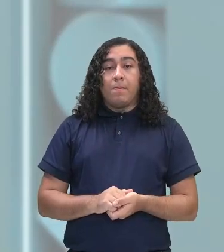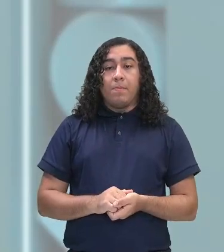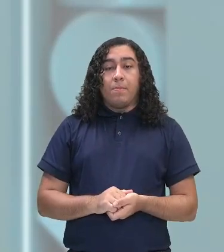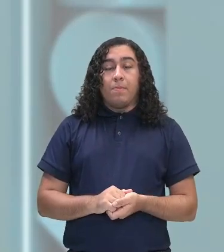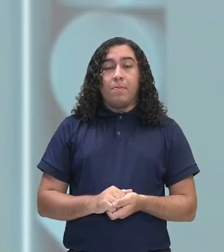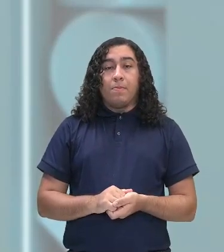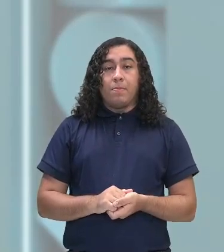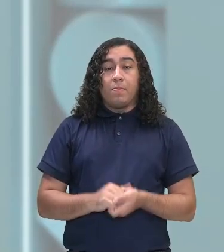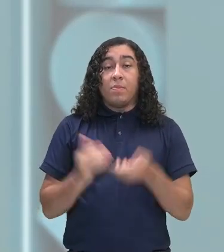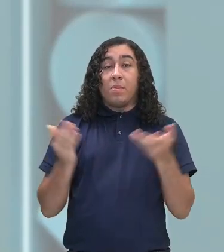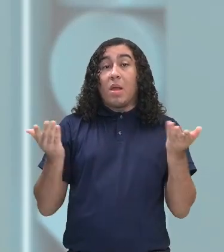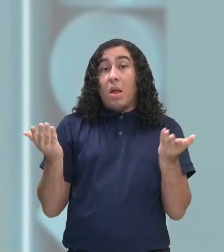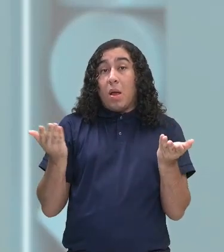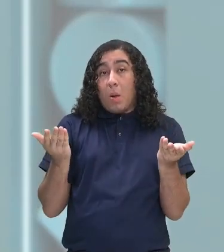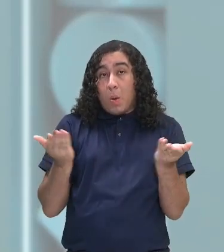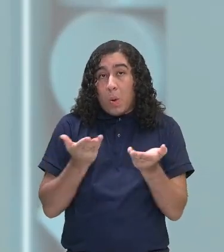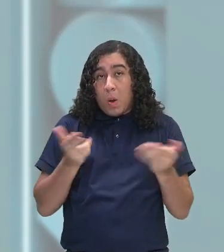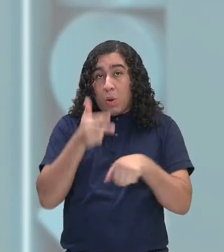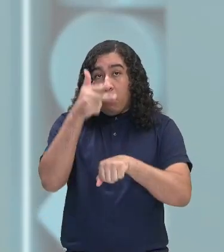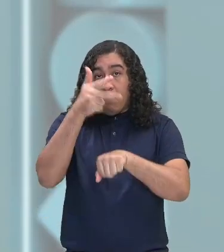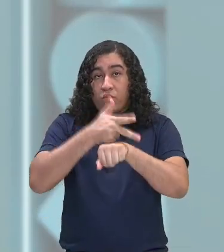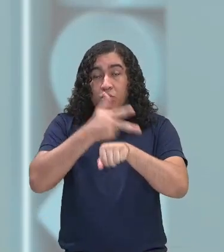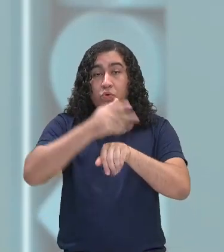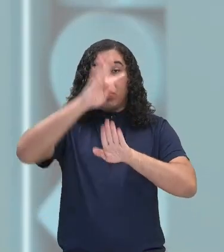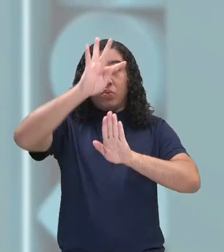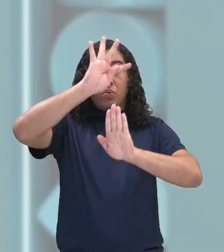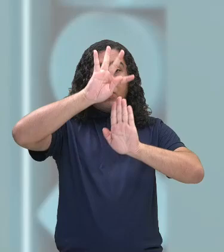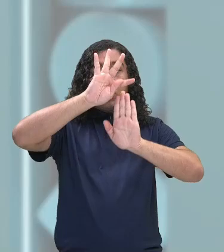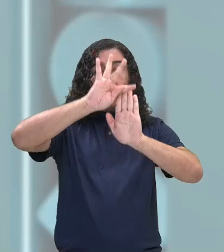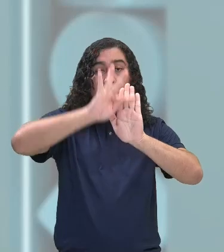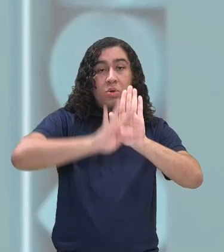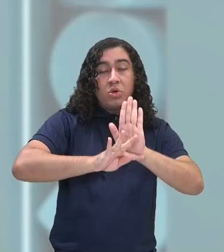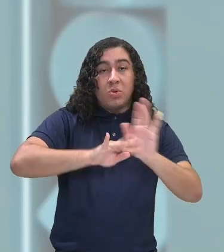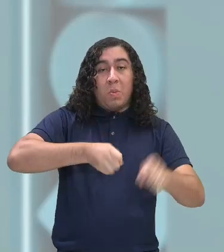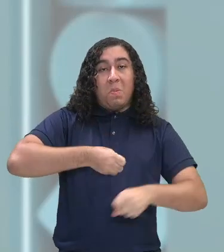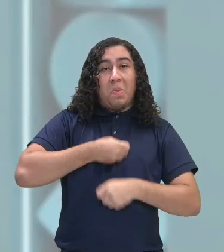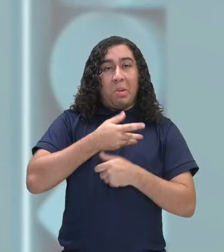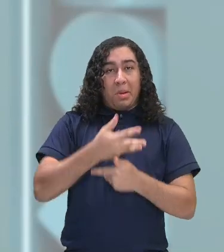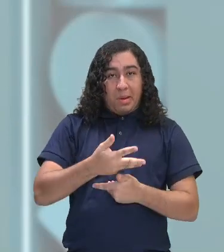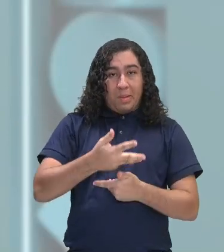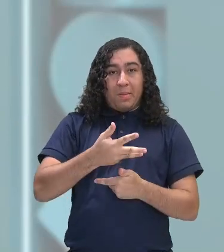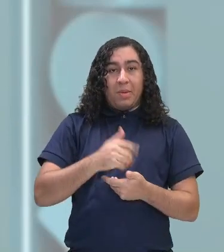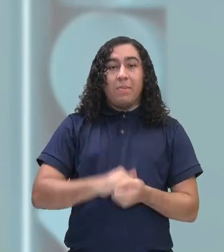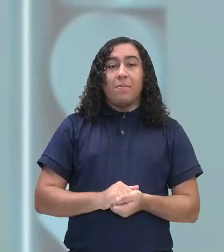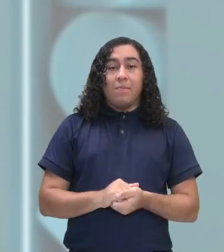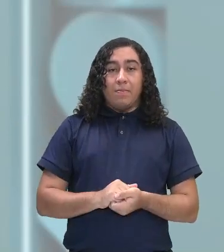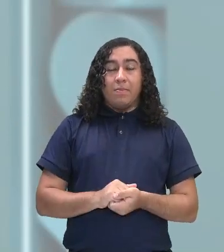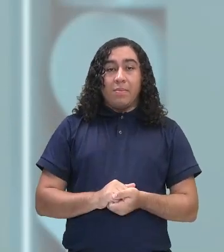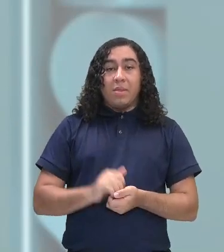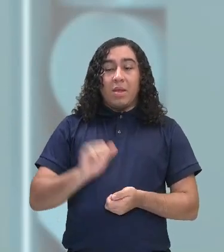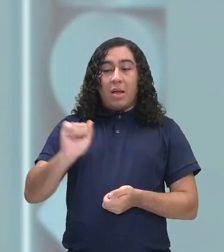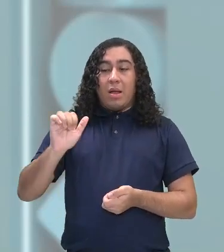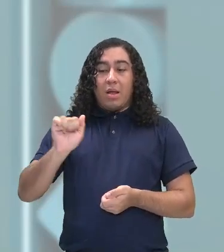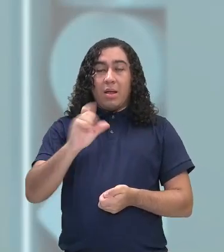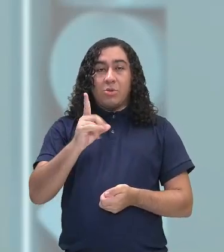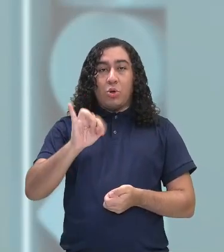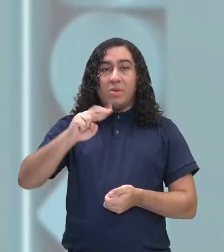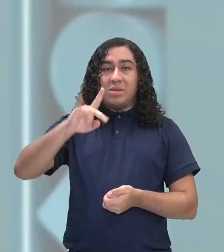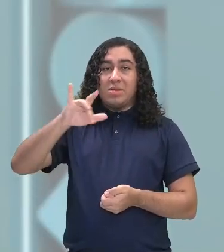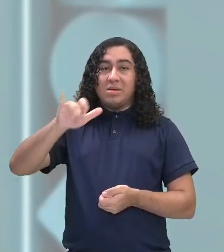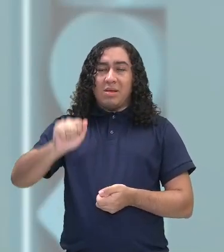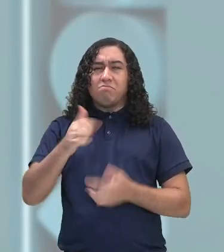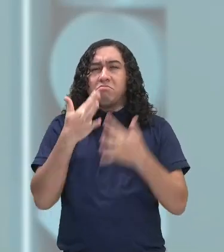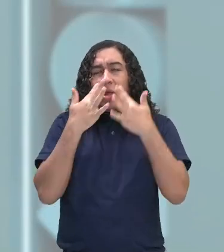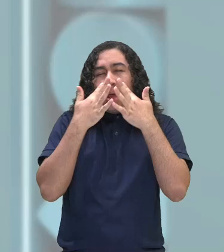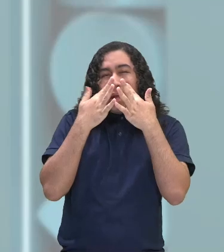um vídeo com o texto um poema. É um poema A Adormecida. Observem ele,